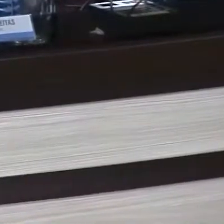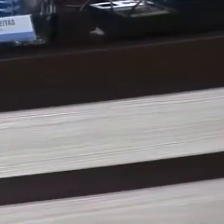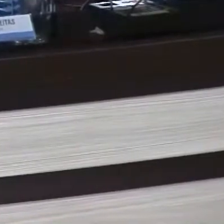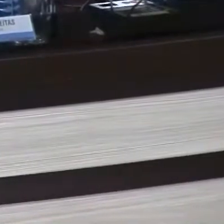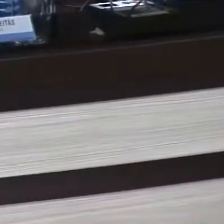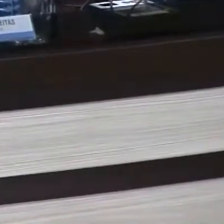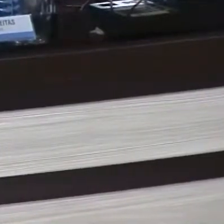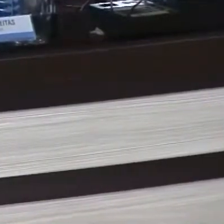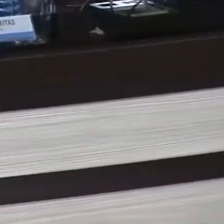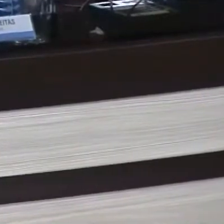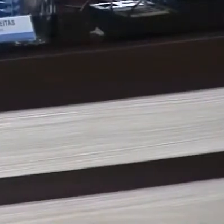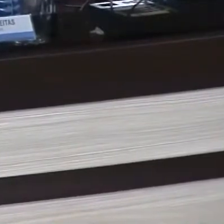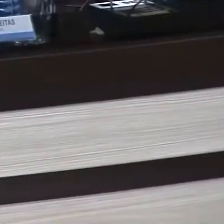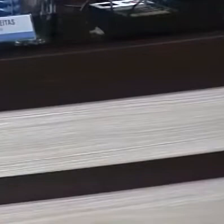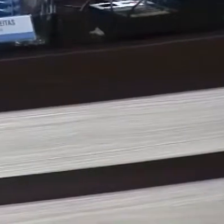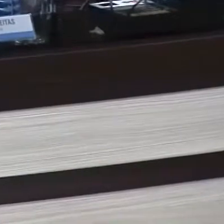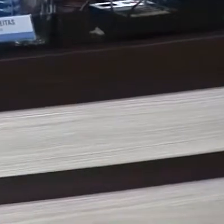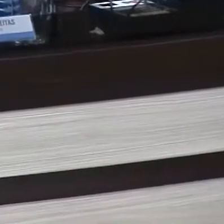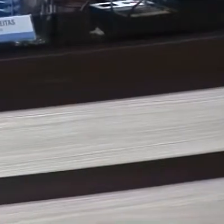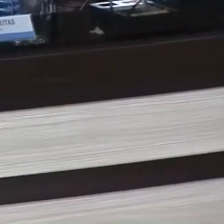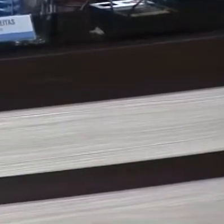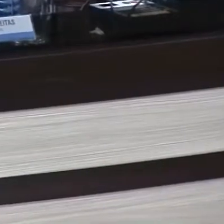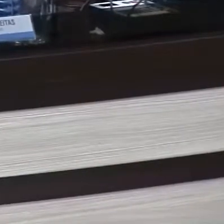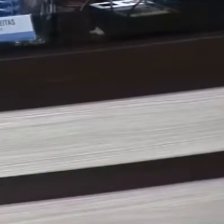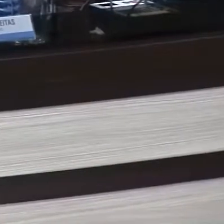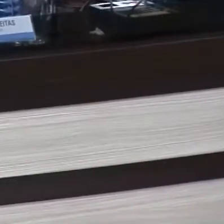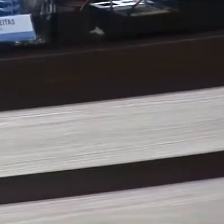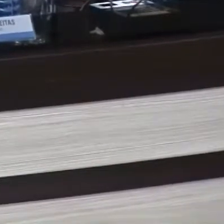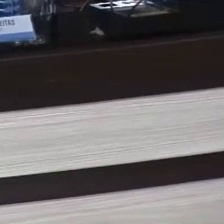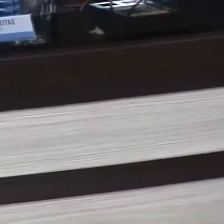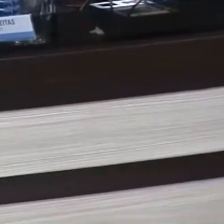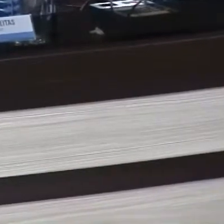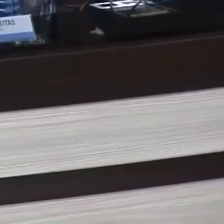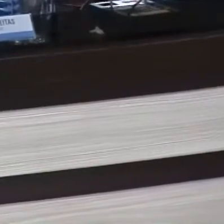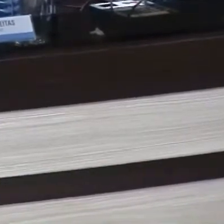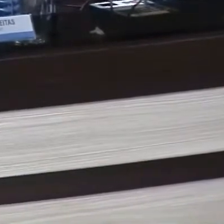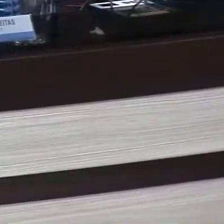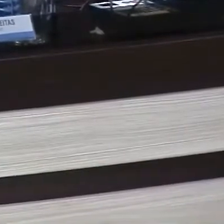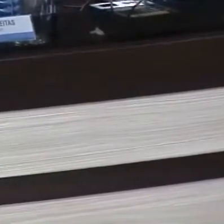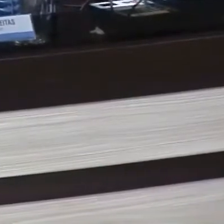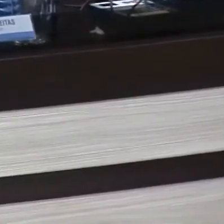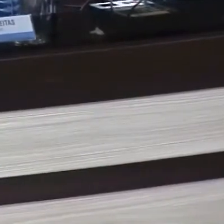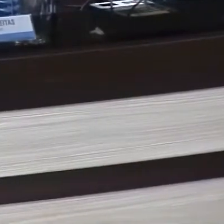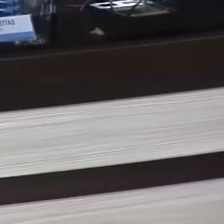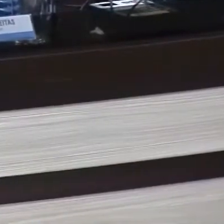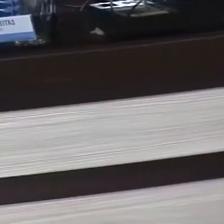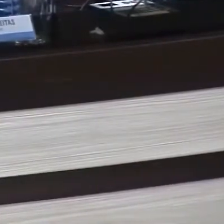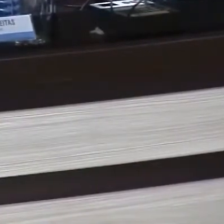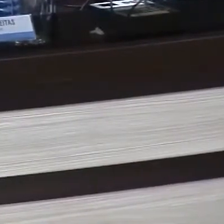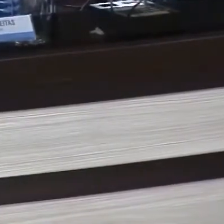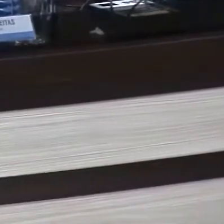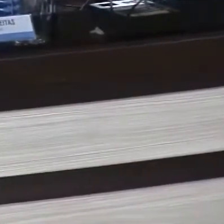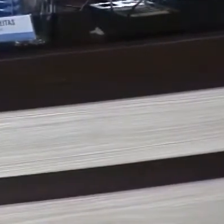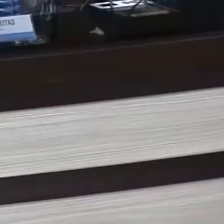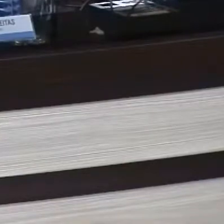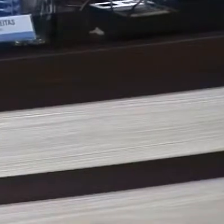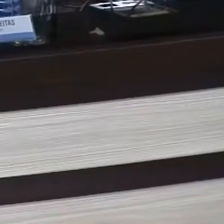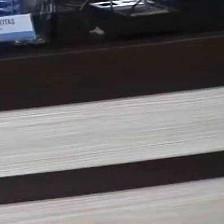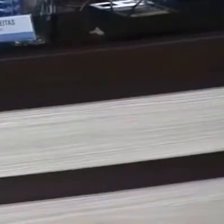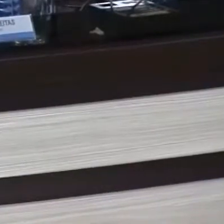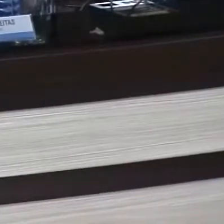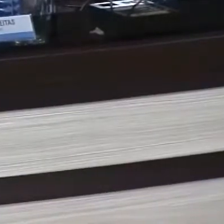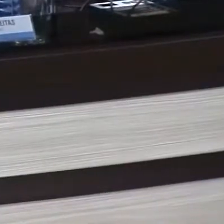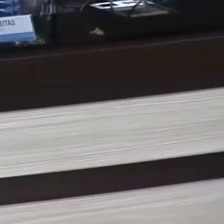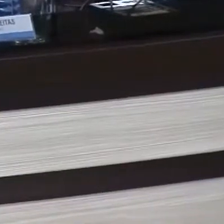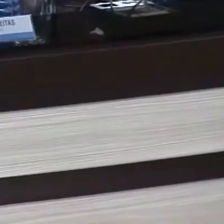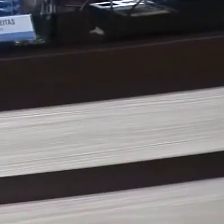número 3/2019, de autoria do Prefeito Municipal de Limeira, que altera dispositivos da Lei Complementar 820,